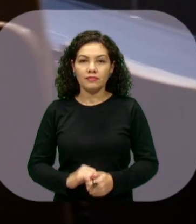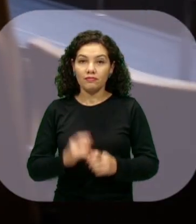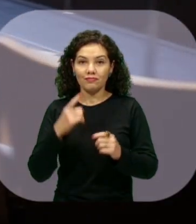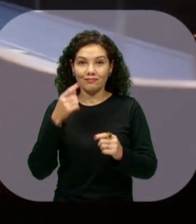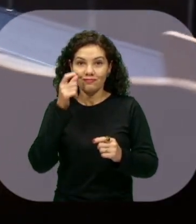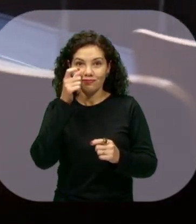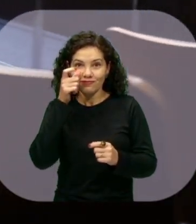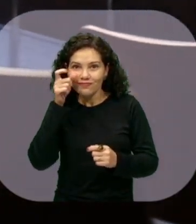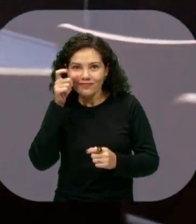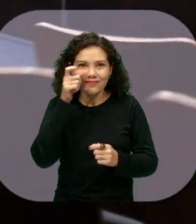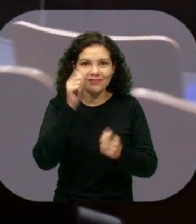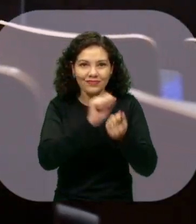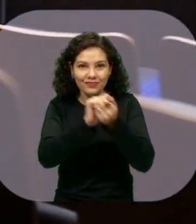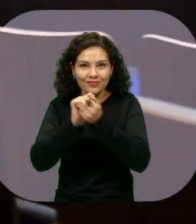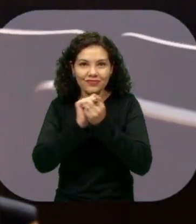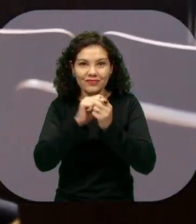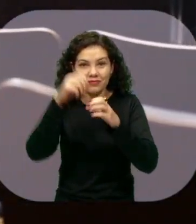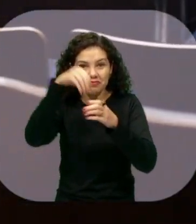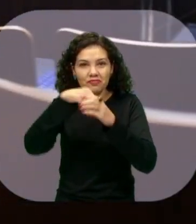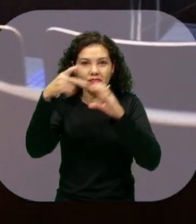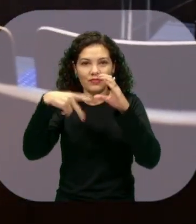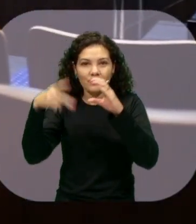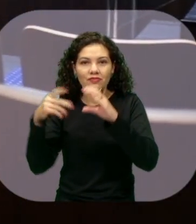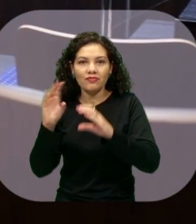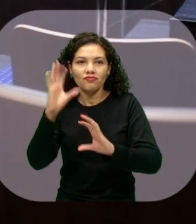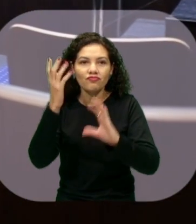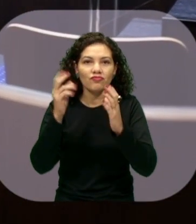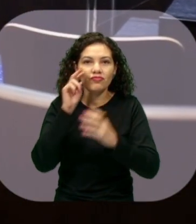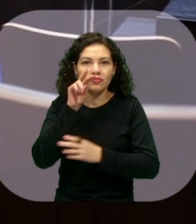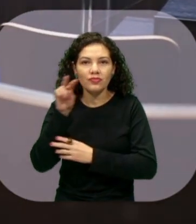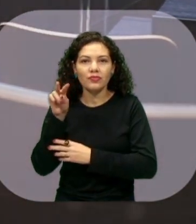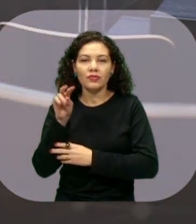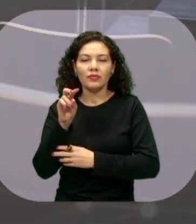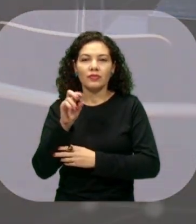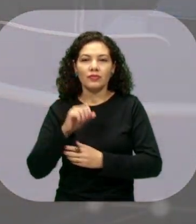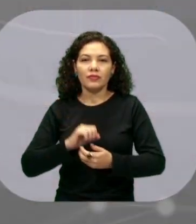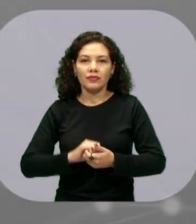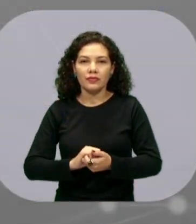Fique por dentro do que acontece na Câmara de Vereadores de Itajaí.